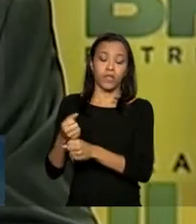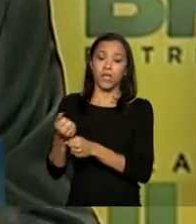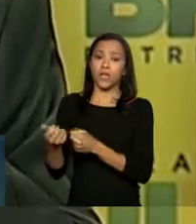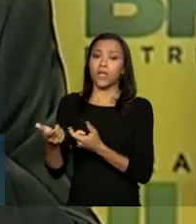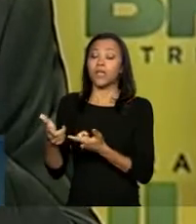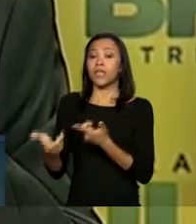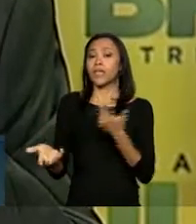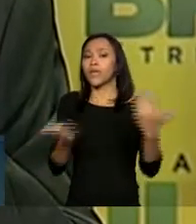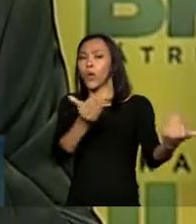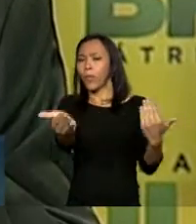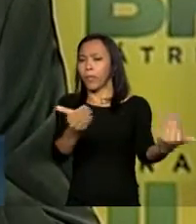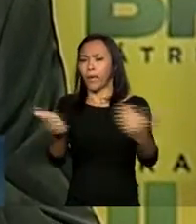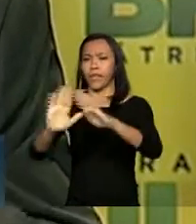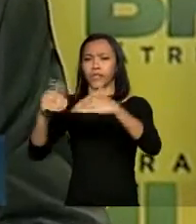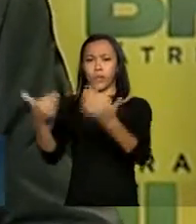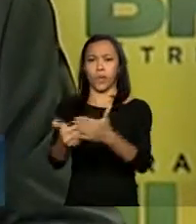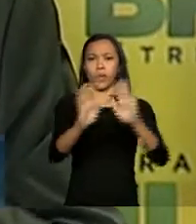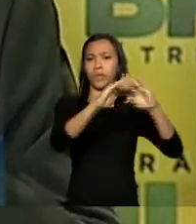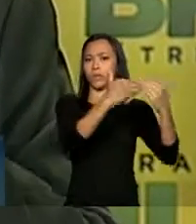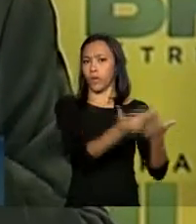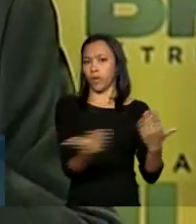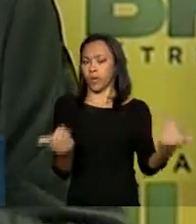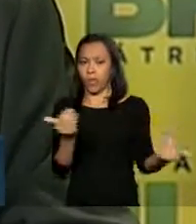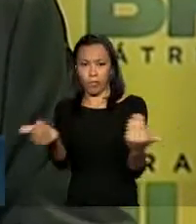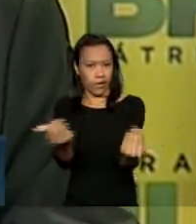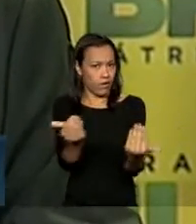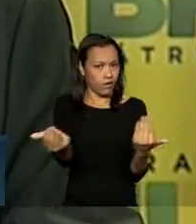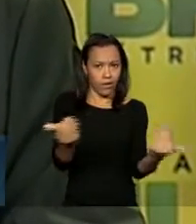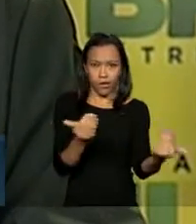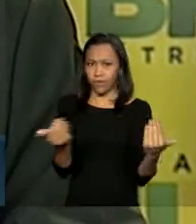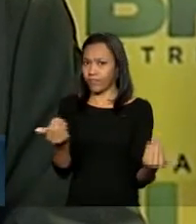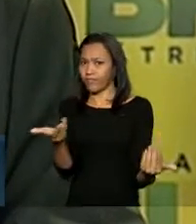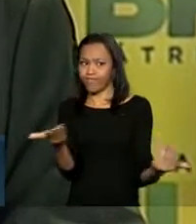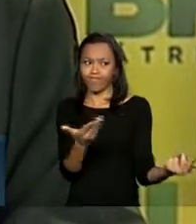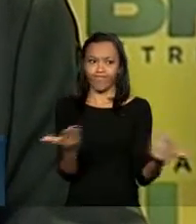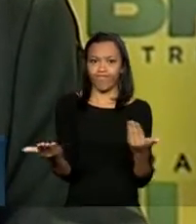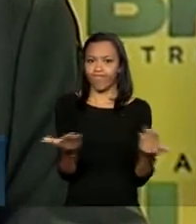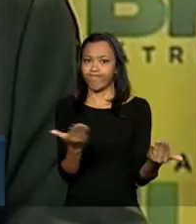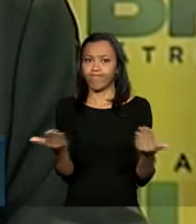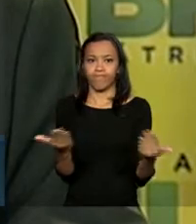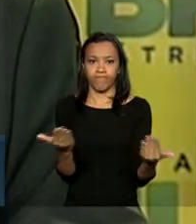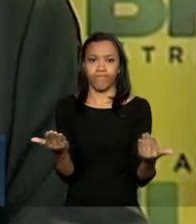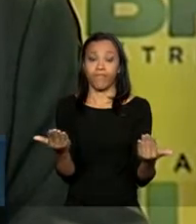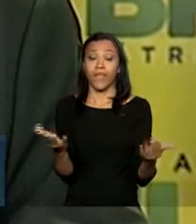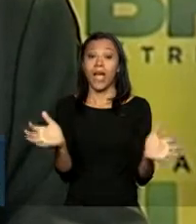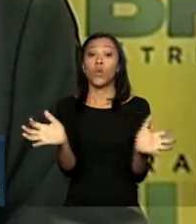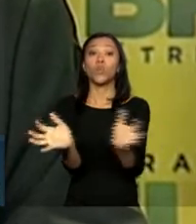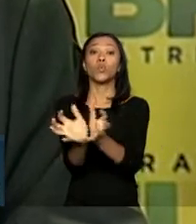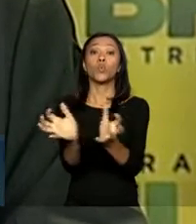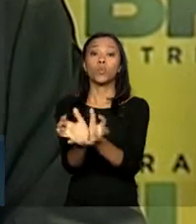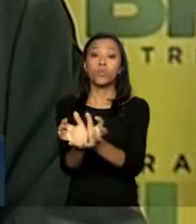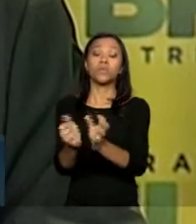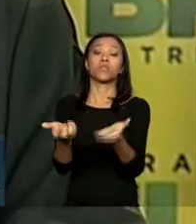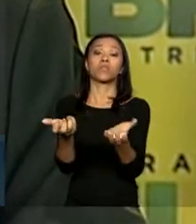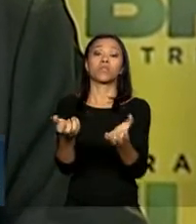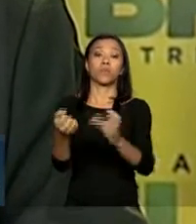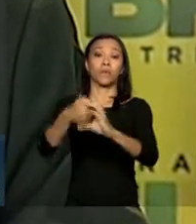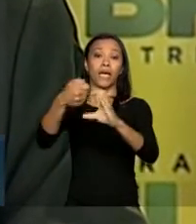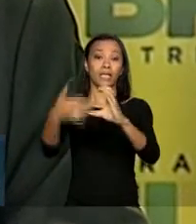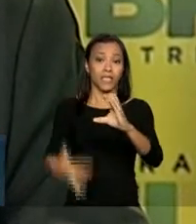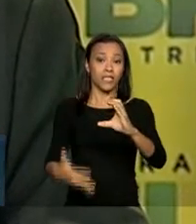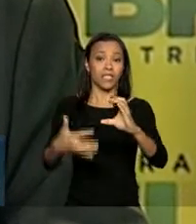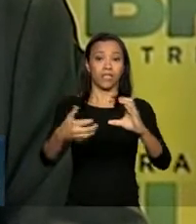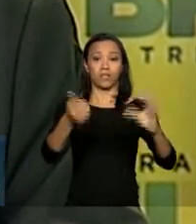entre escolas, agora por gentileza, comparação entre escolas pertencente a grupos com características